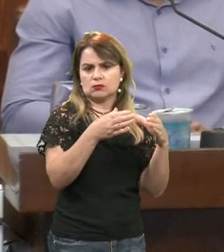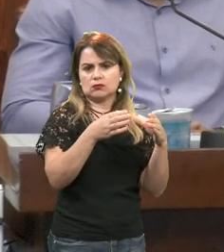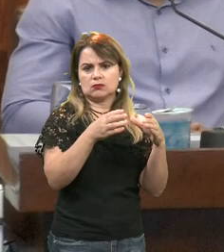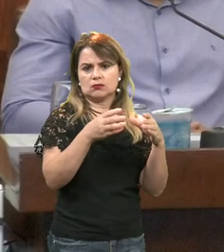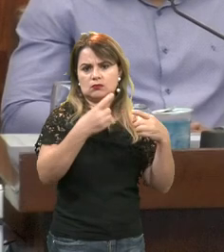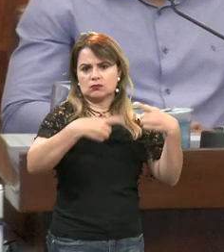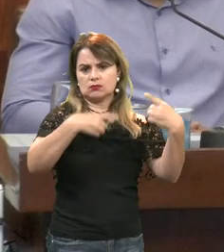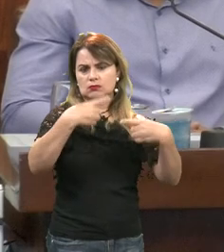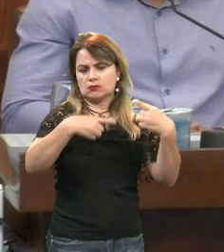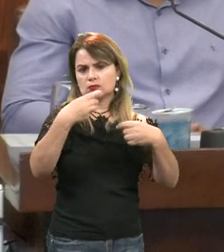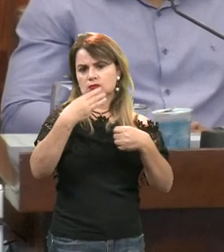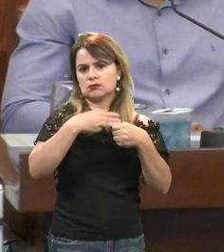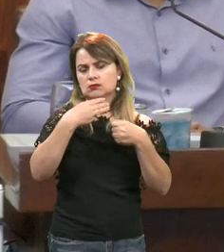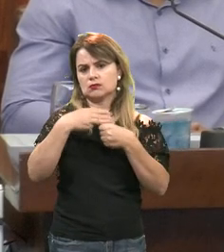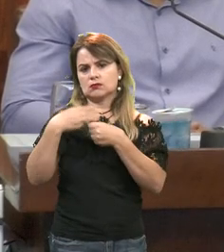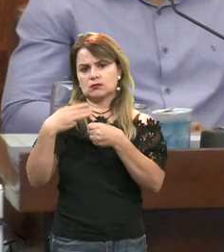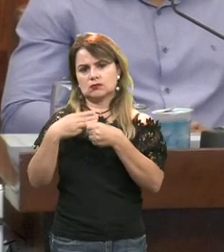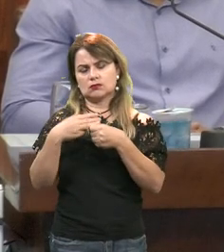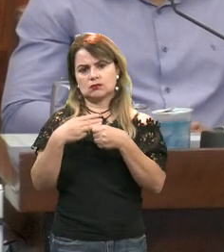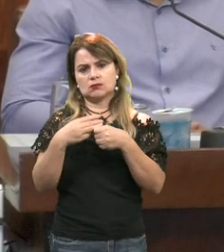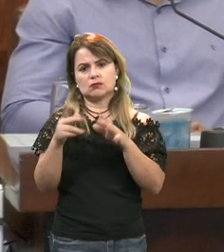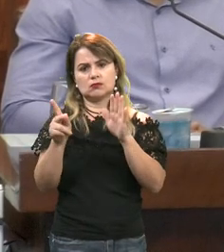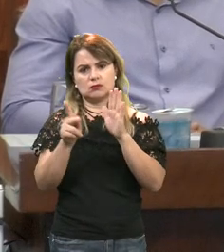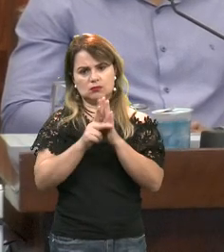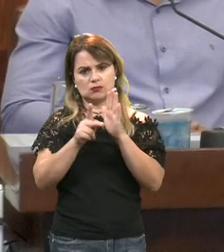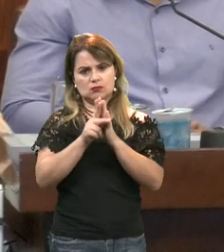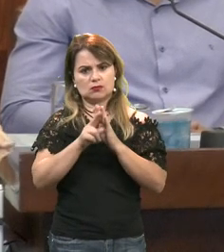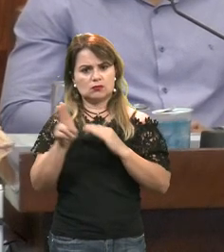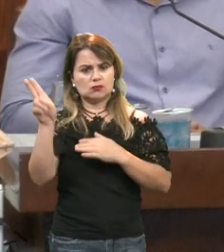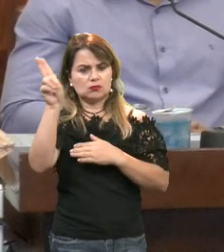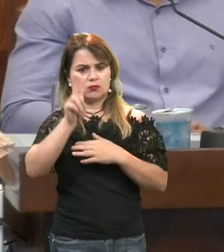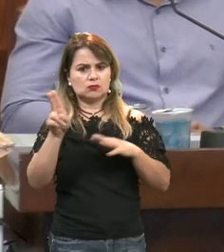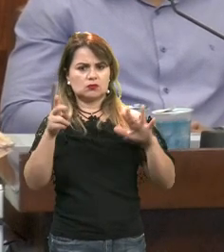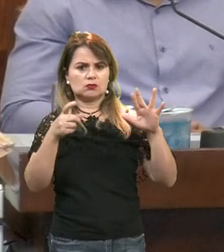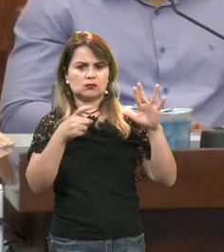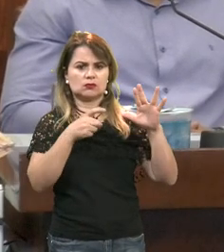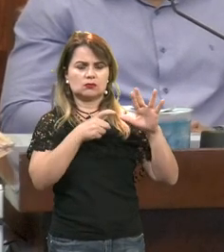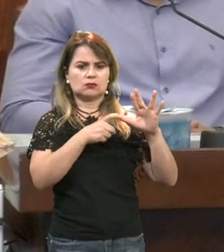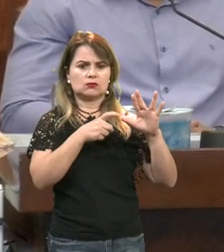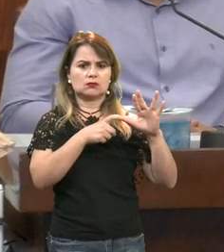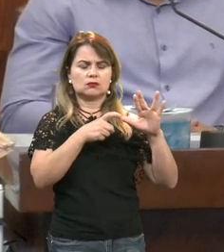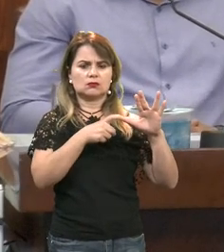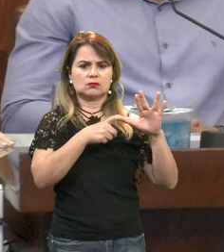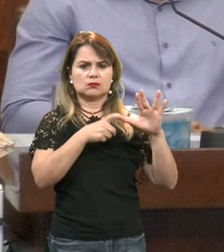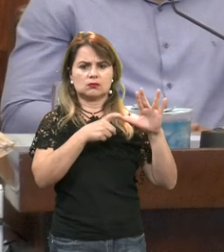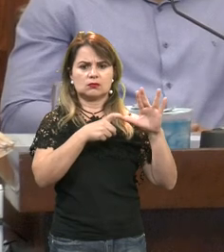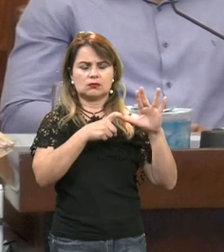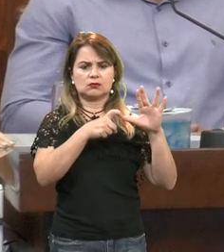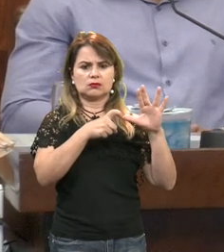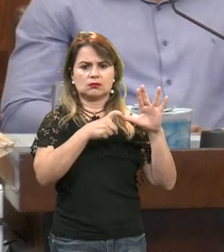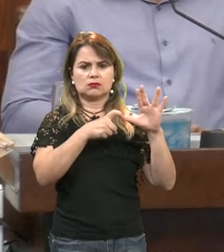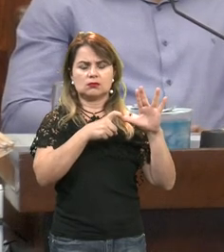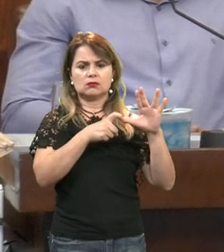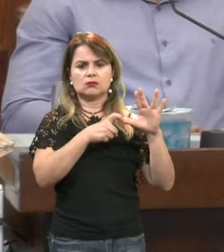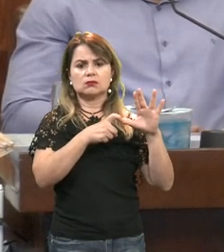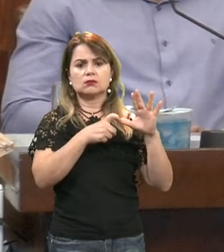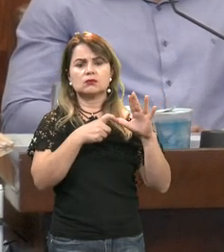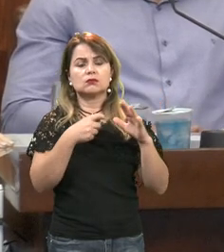política municipal para o uso medicinal da cannabis e oferecer todas essas